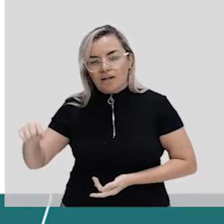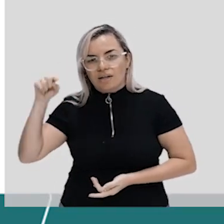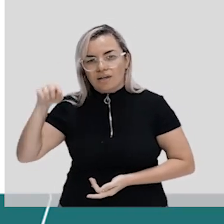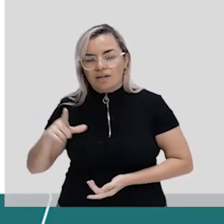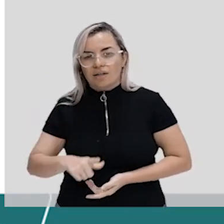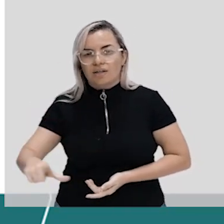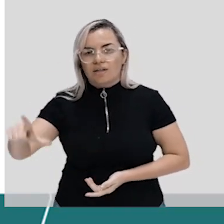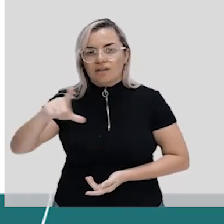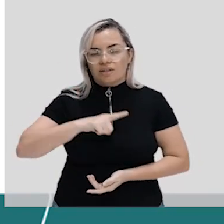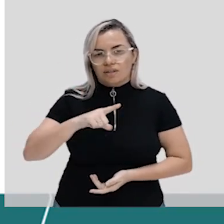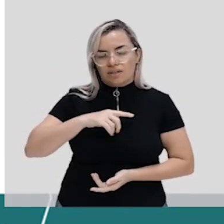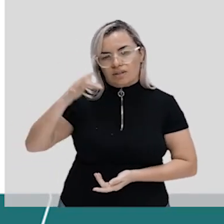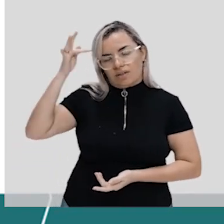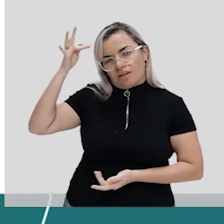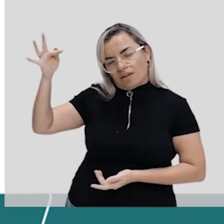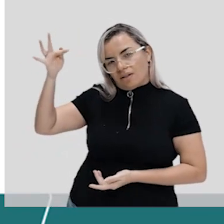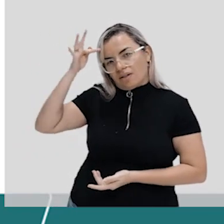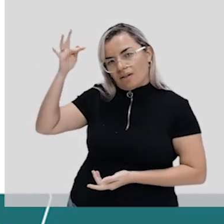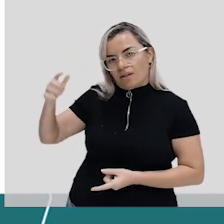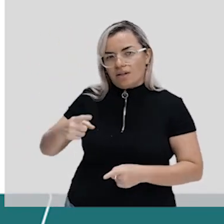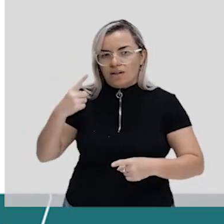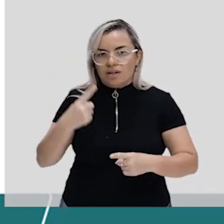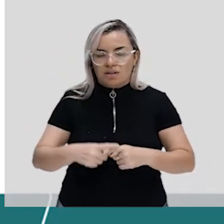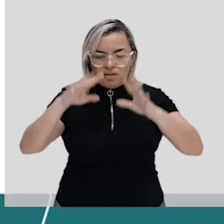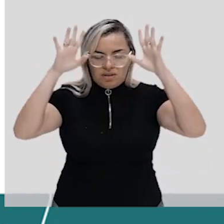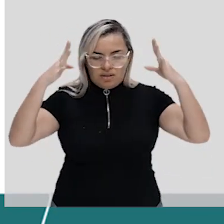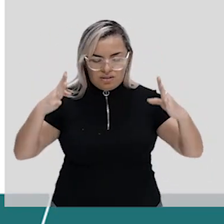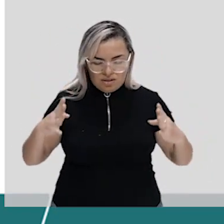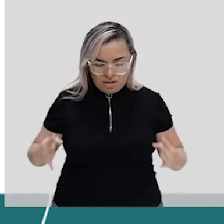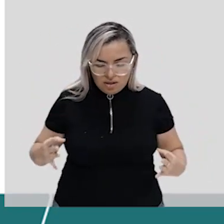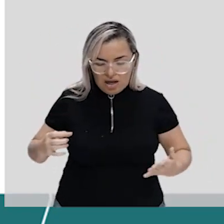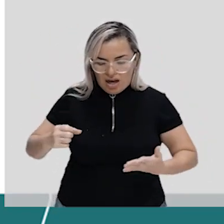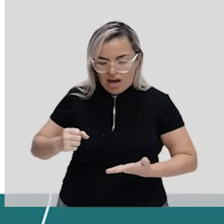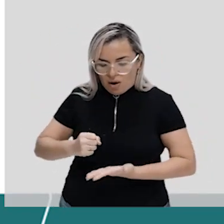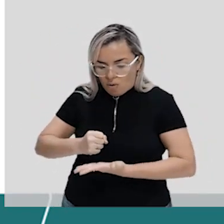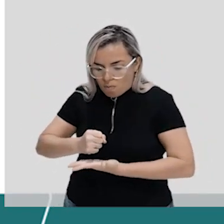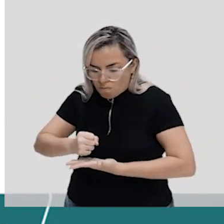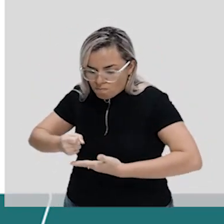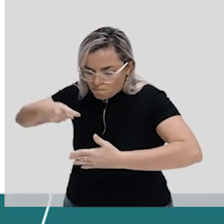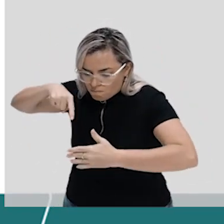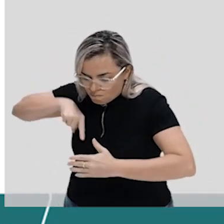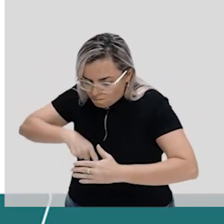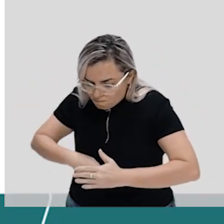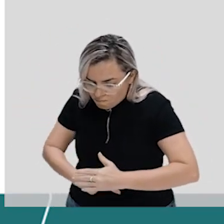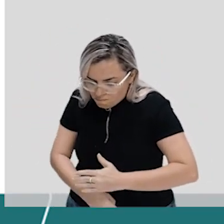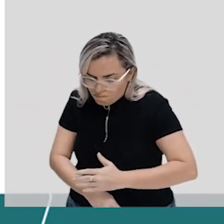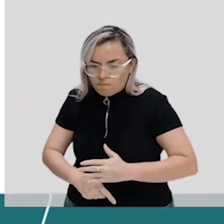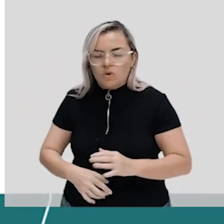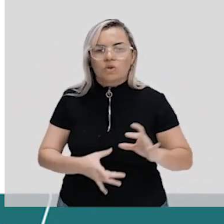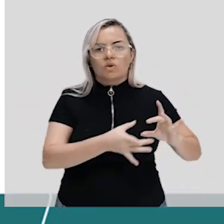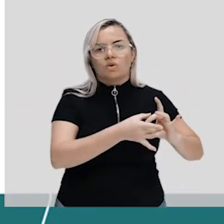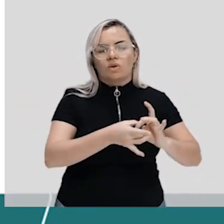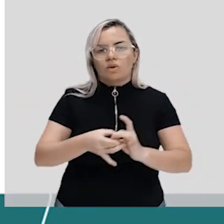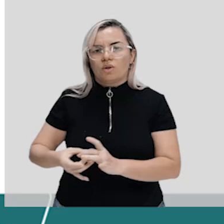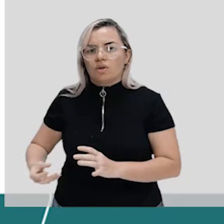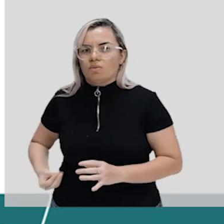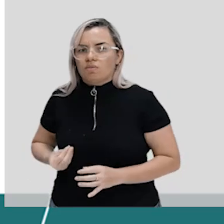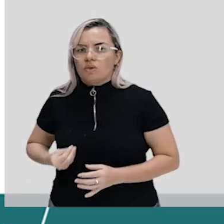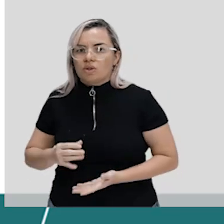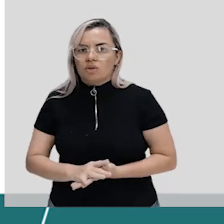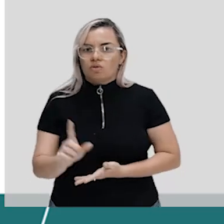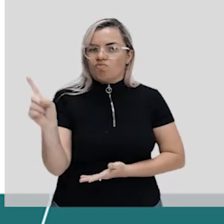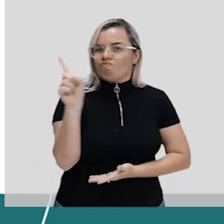tem radicalidade porque ela analisa a raiz das questões. Porque ela faz uma análise que não é